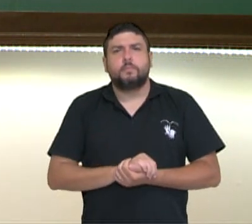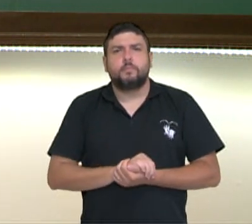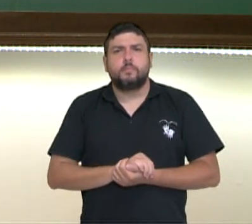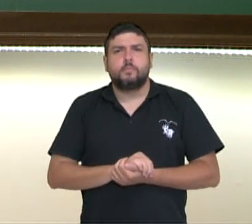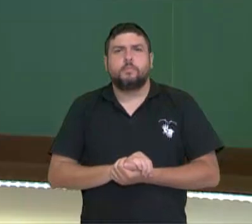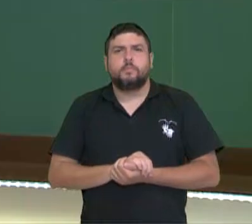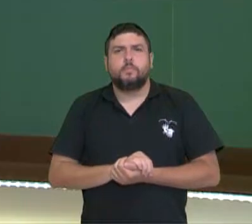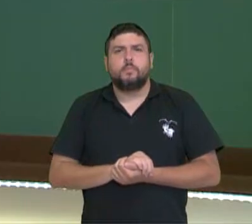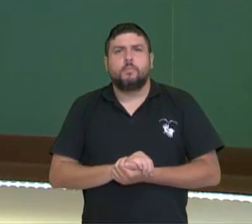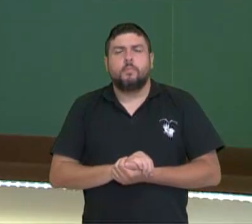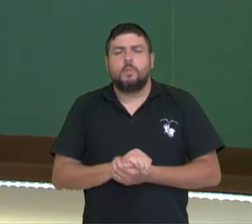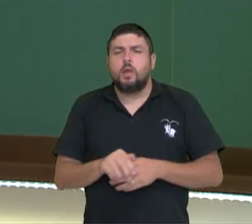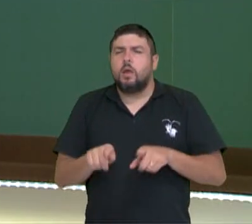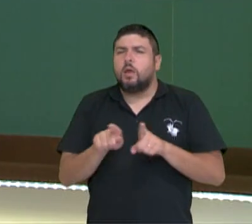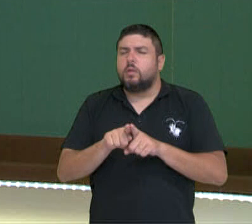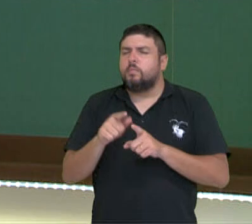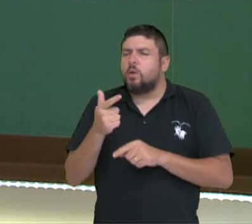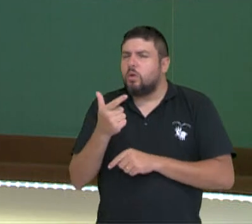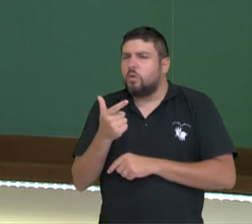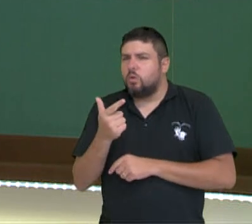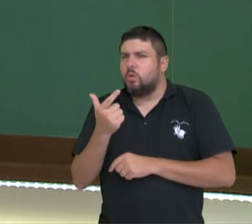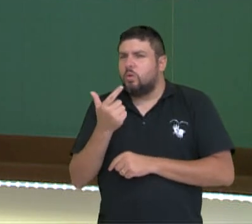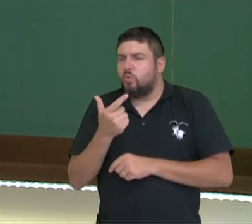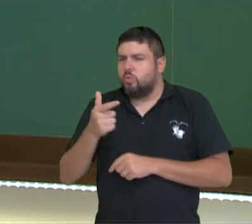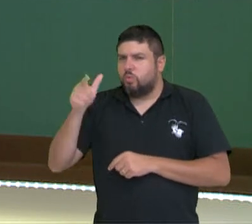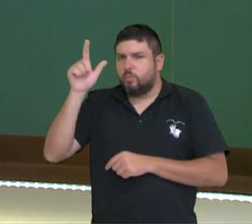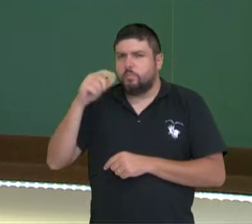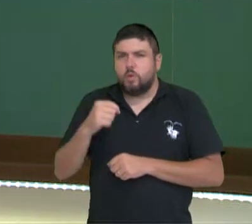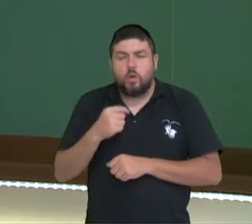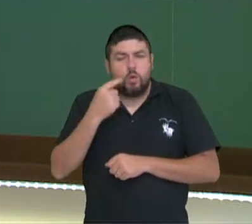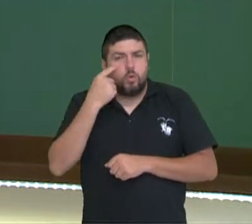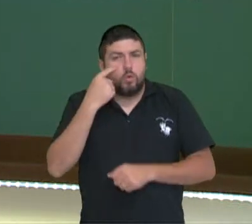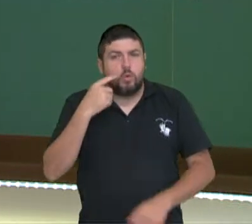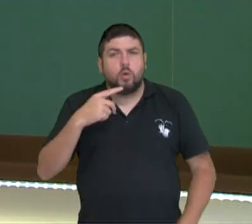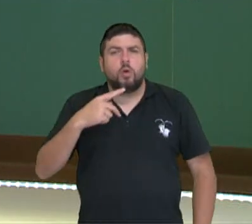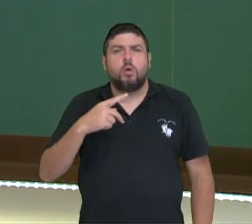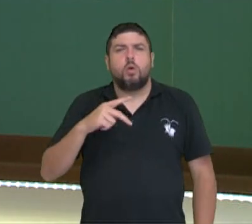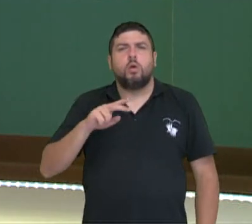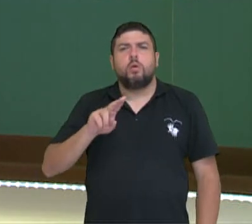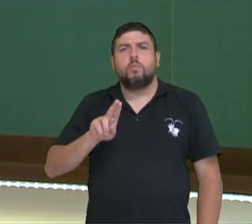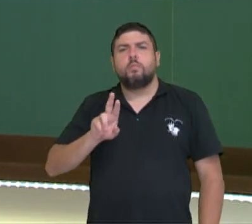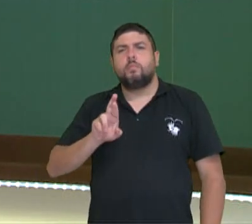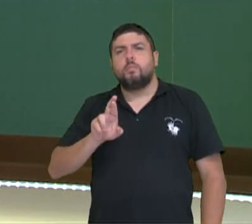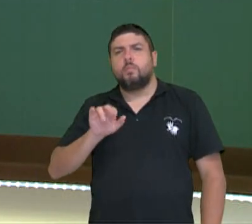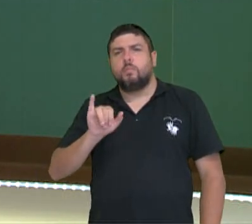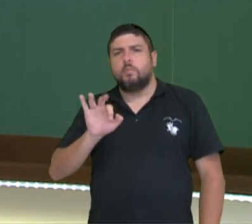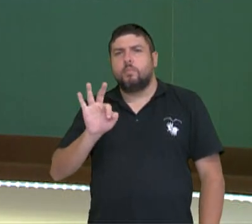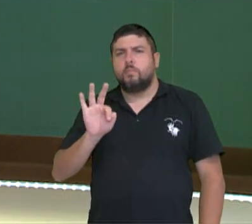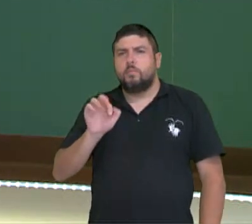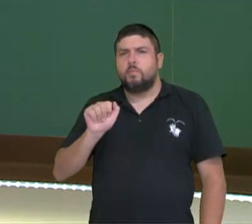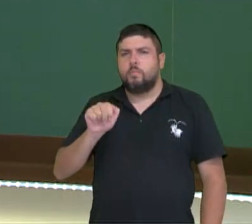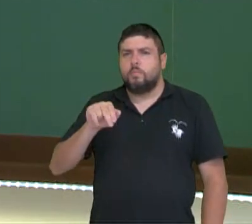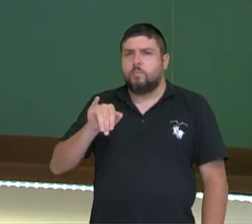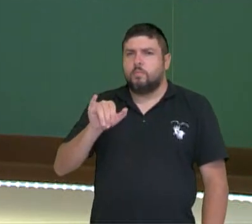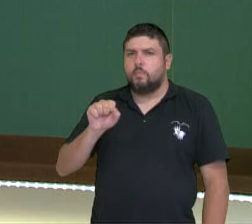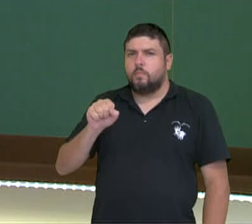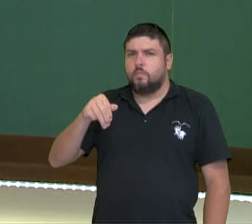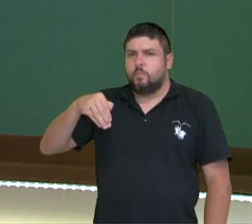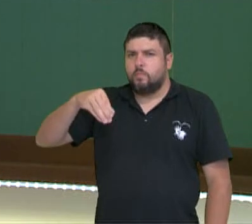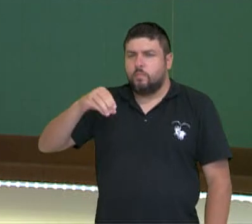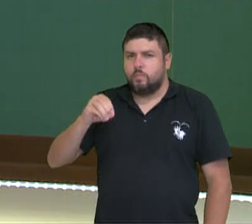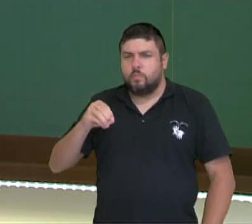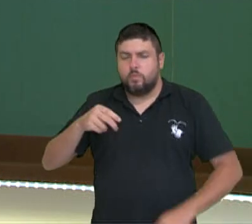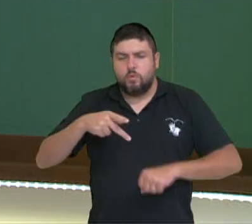Um outro motivo importante, o puritanismo. Olha só, gente, uma formação religiosa, uma